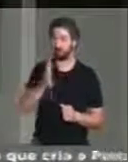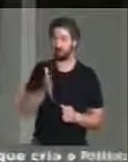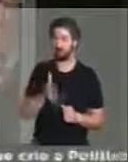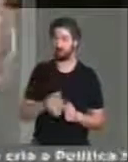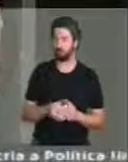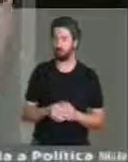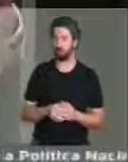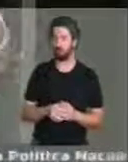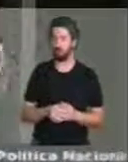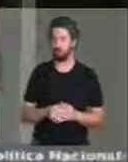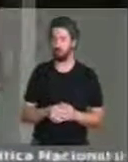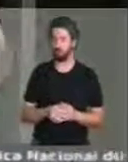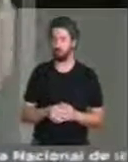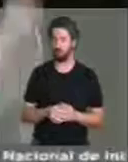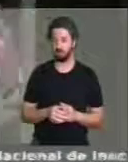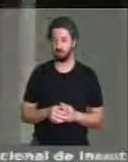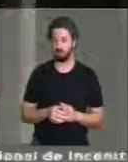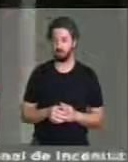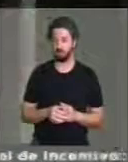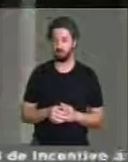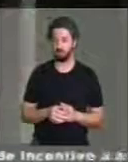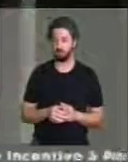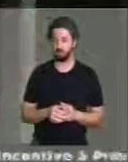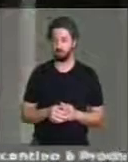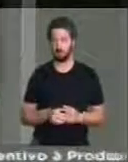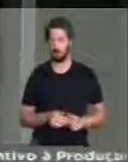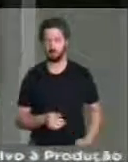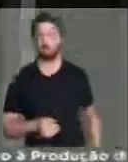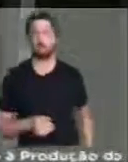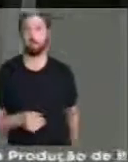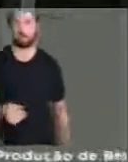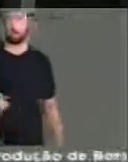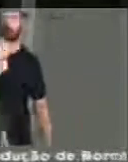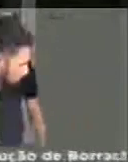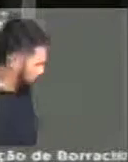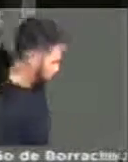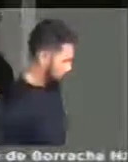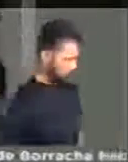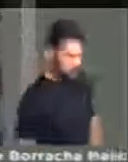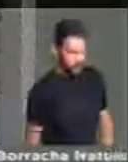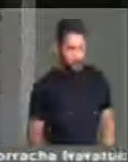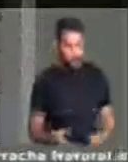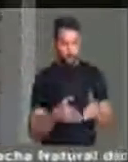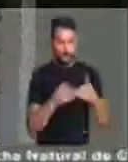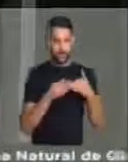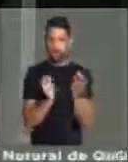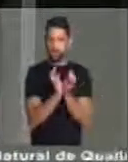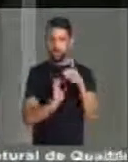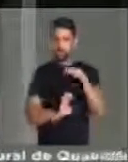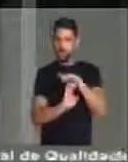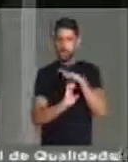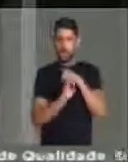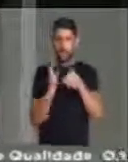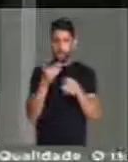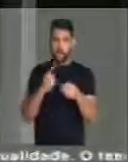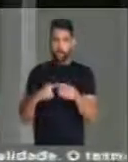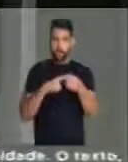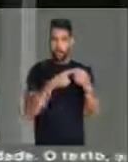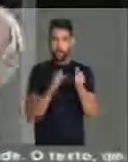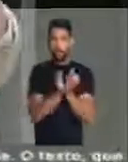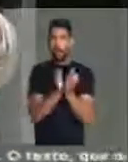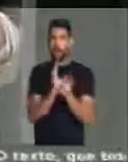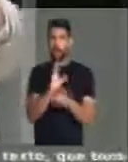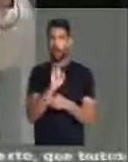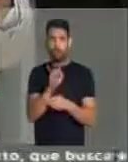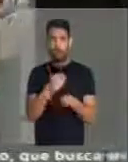não é à toa que parte expressiva do empresariado, muito vinculado ao capital financeiro,